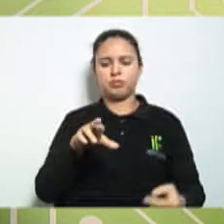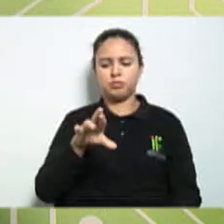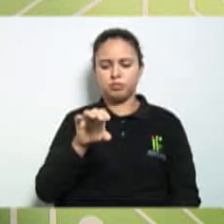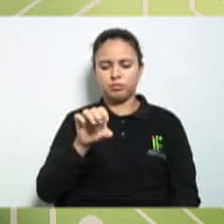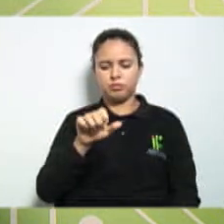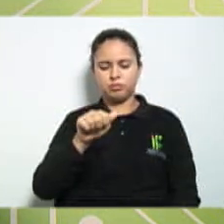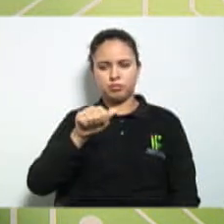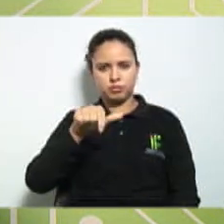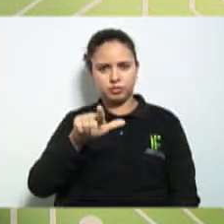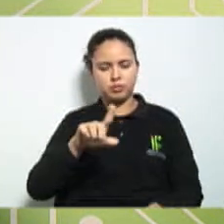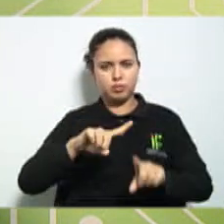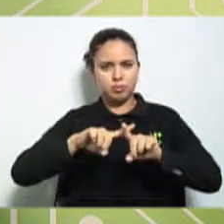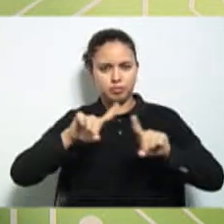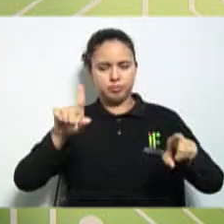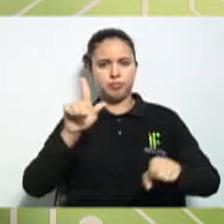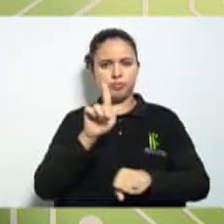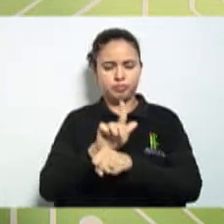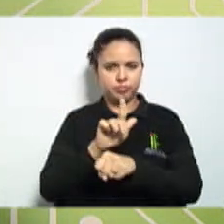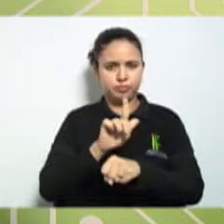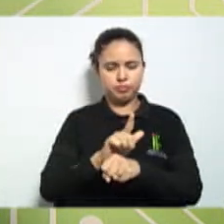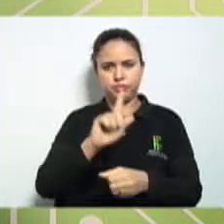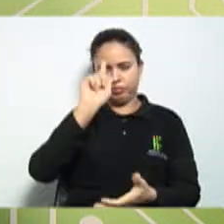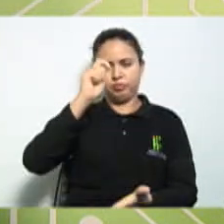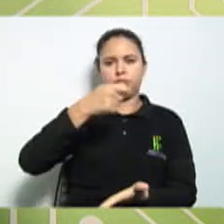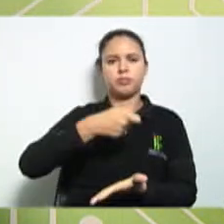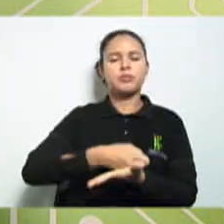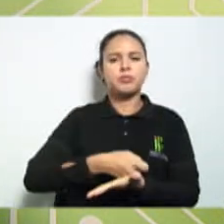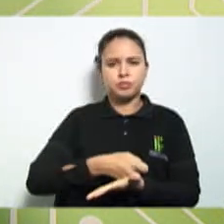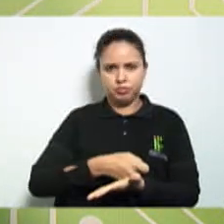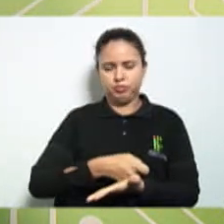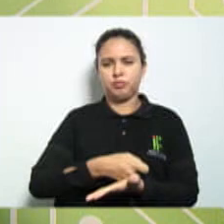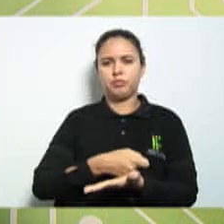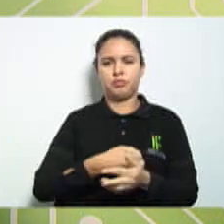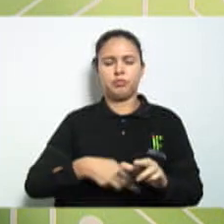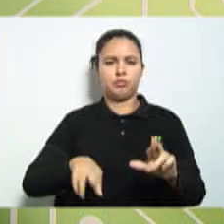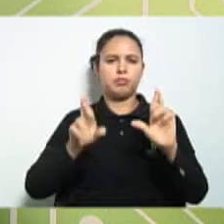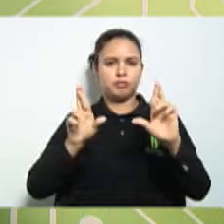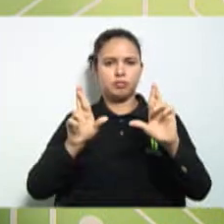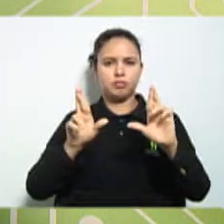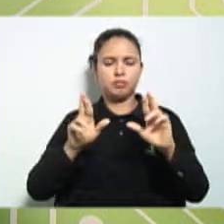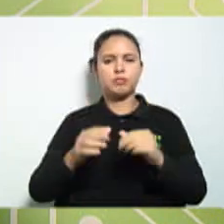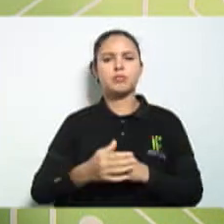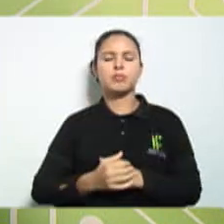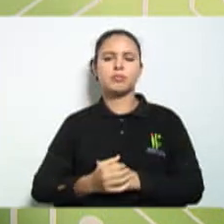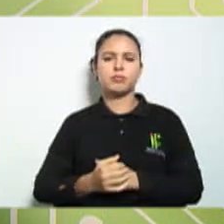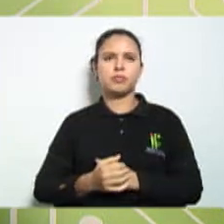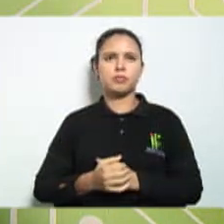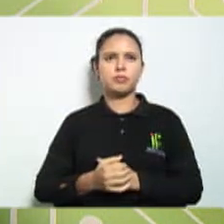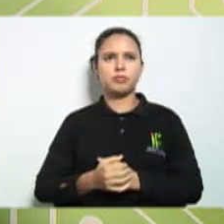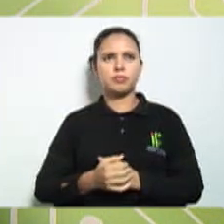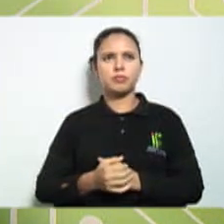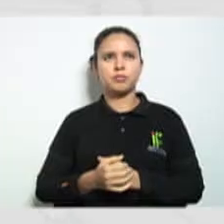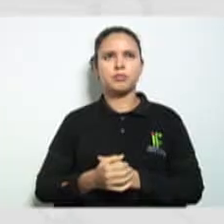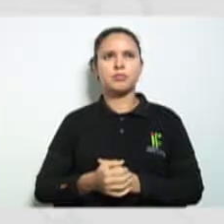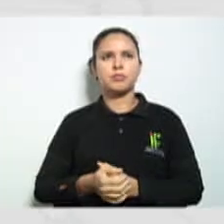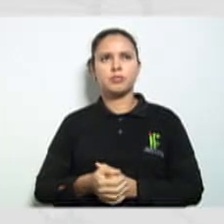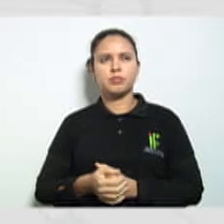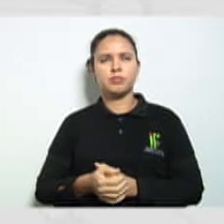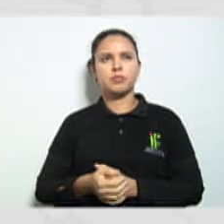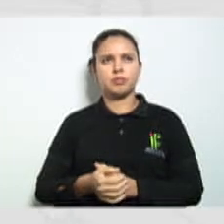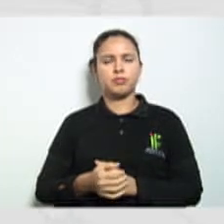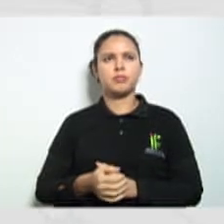gestão que vai definir, não é a legislação que está determinando, correto? Vamos continuar lá nos slides.